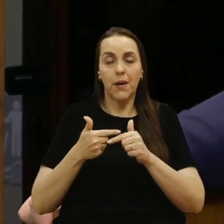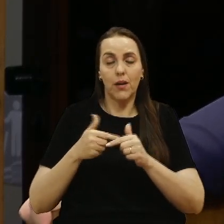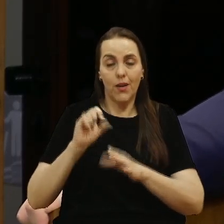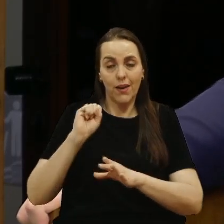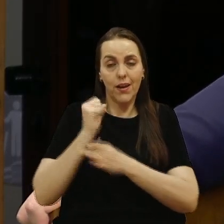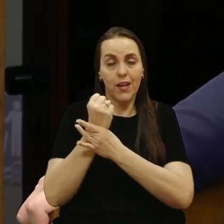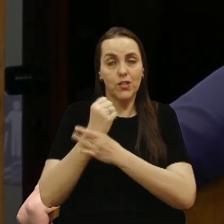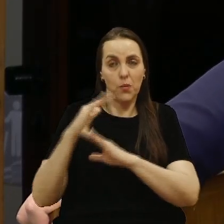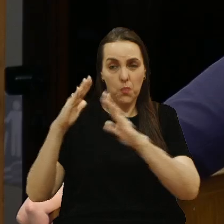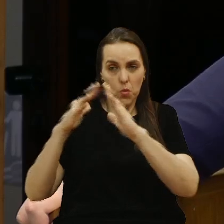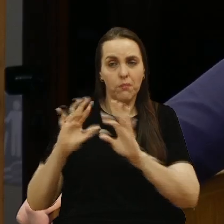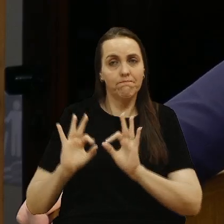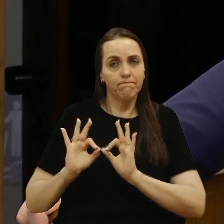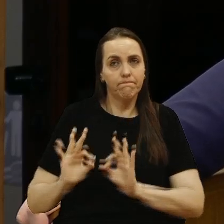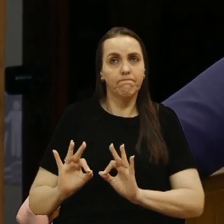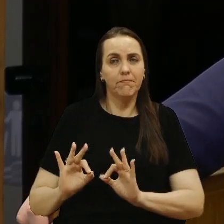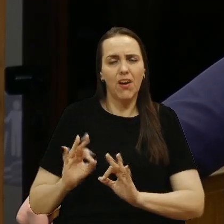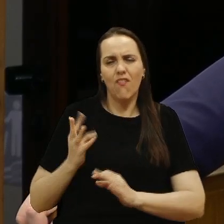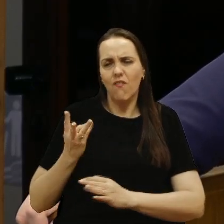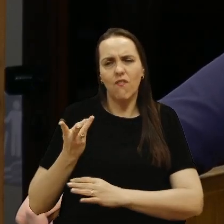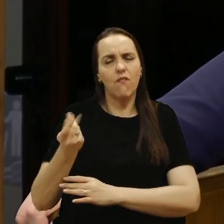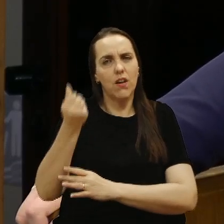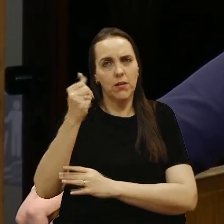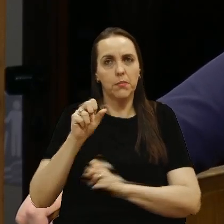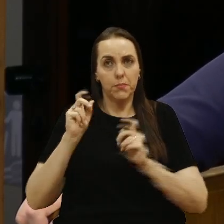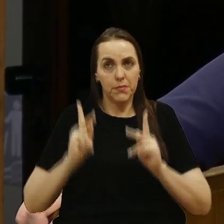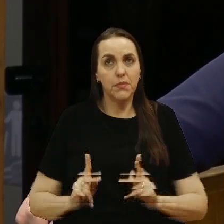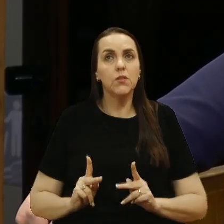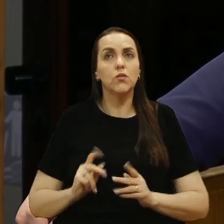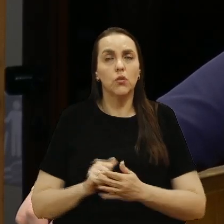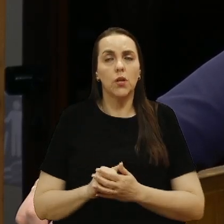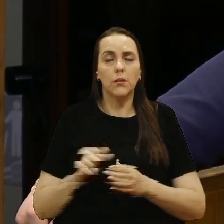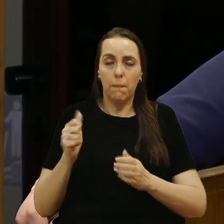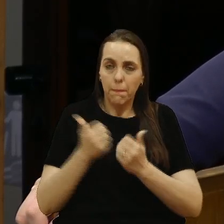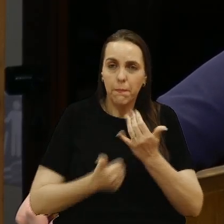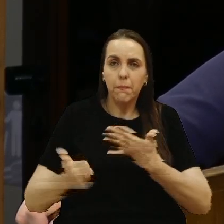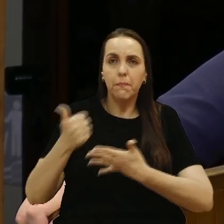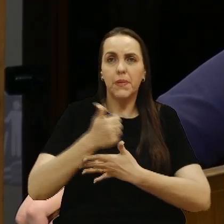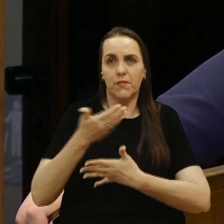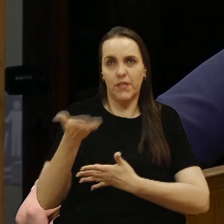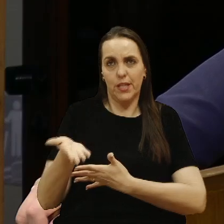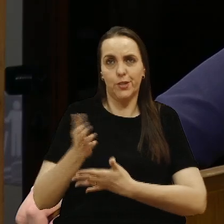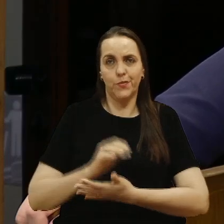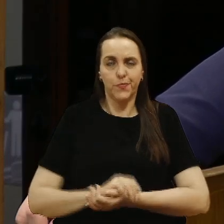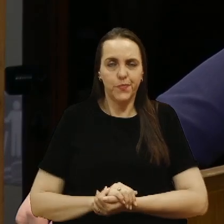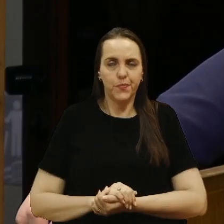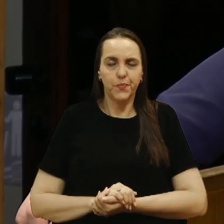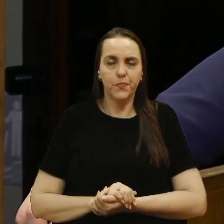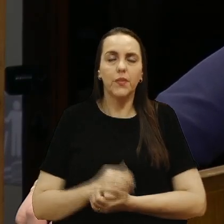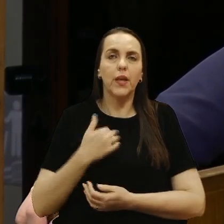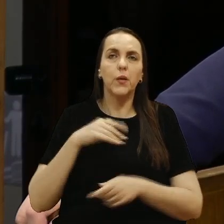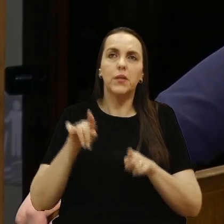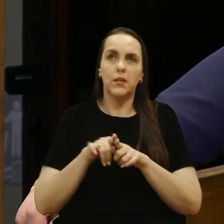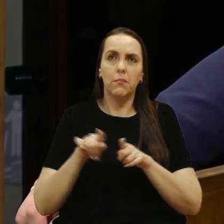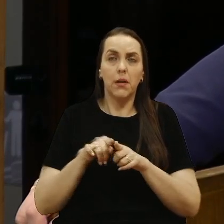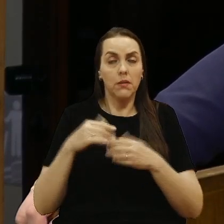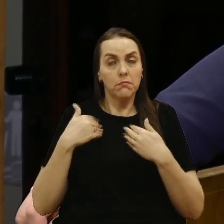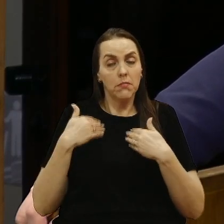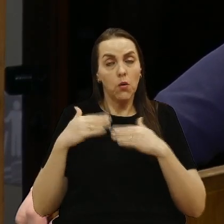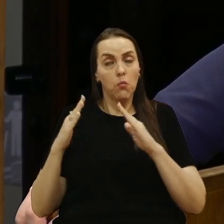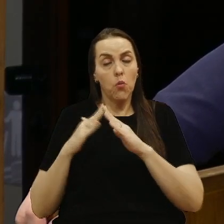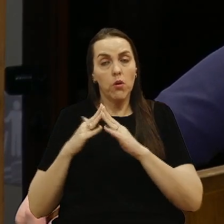para centenas de pessoas que já foram privilegiadas com isso. Inclusive, né, eu faço um destaque, eu morei numa